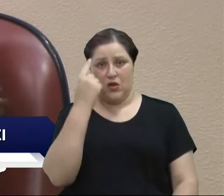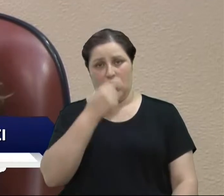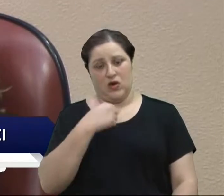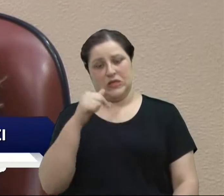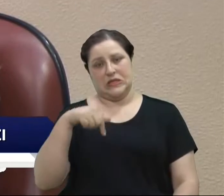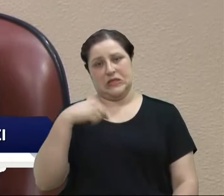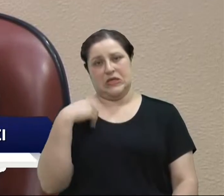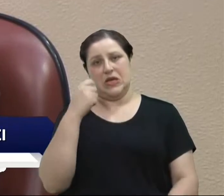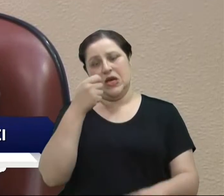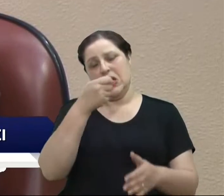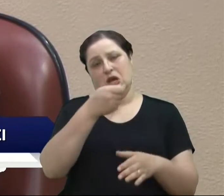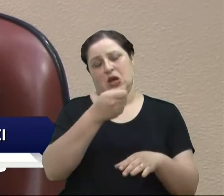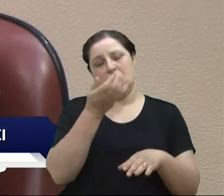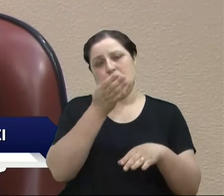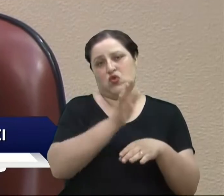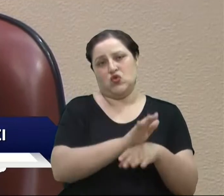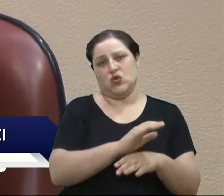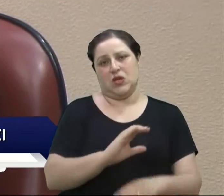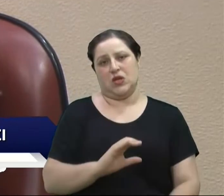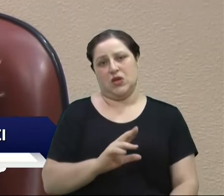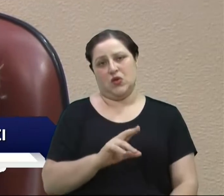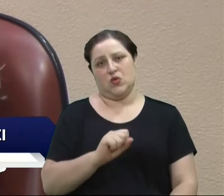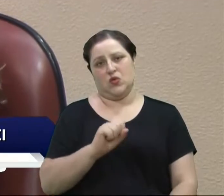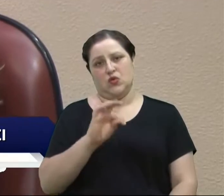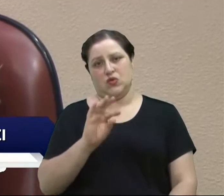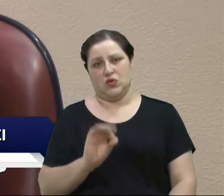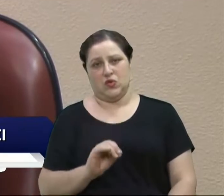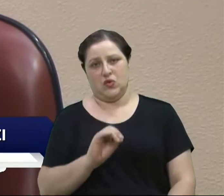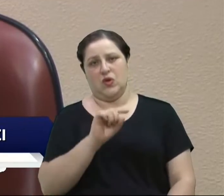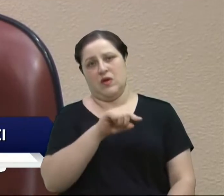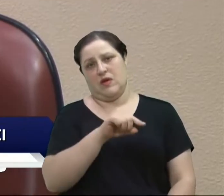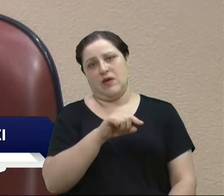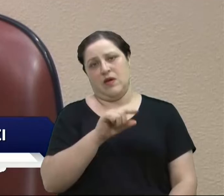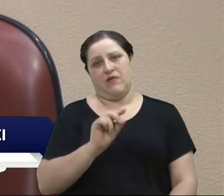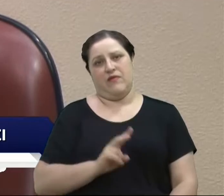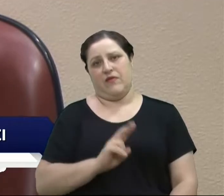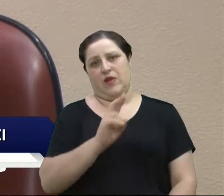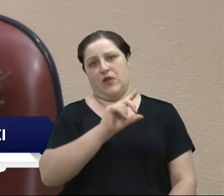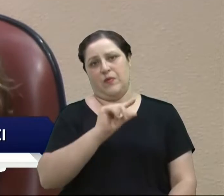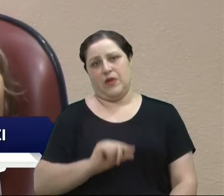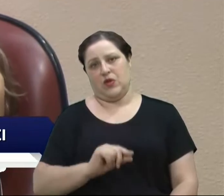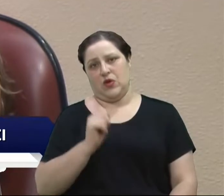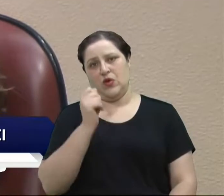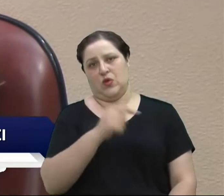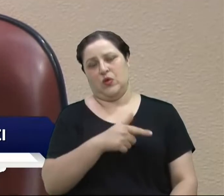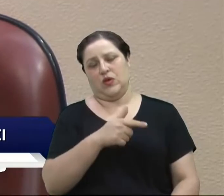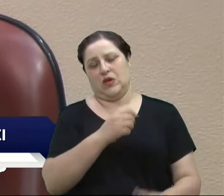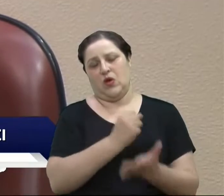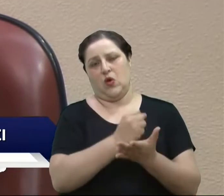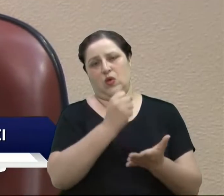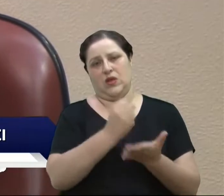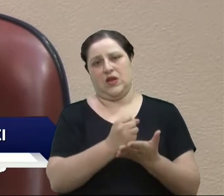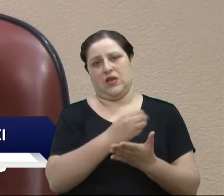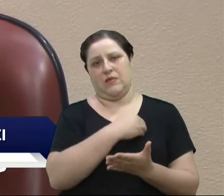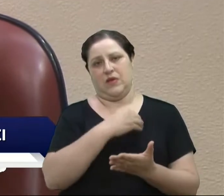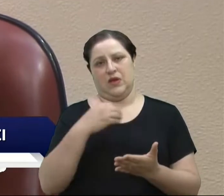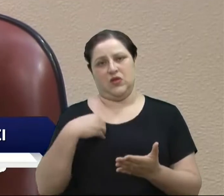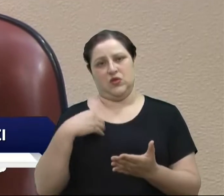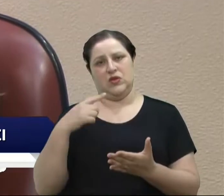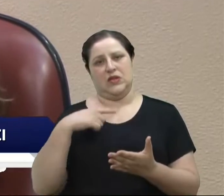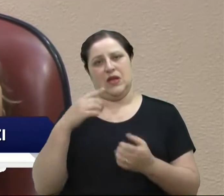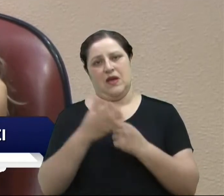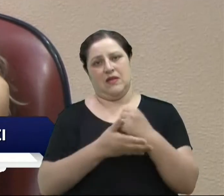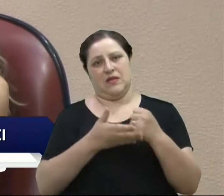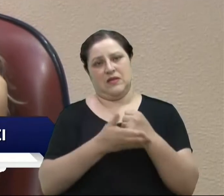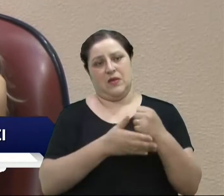com a que eles recebem, enfim, mas é um valor muito menor do que se fosse fazer a contratação do médico. Então, de atenção básica é